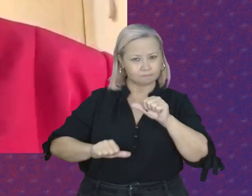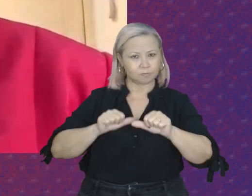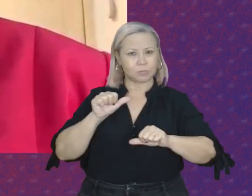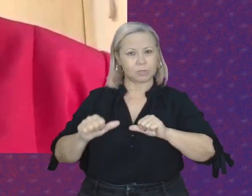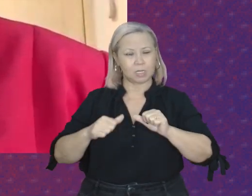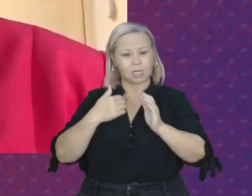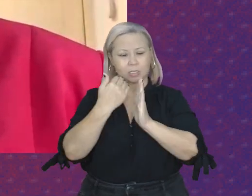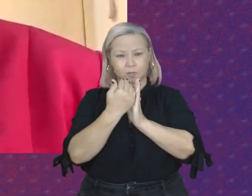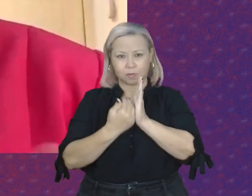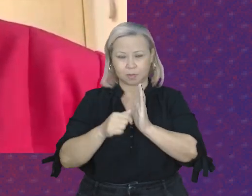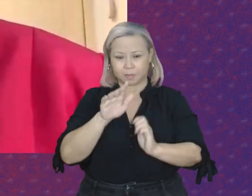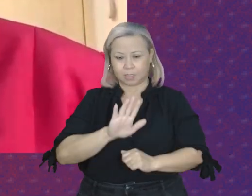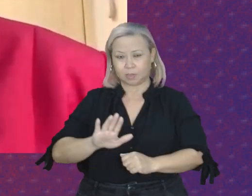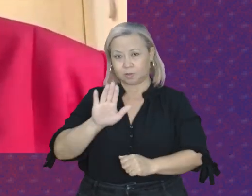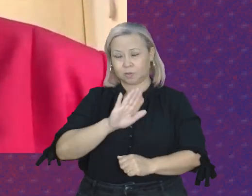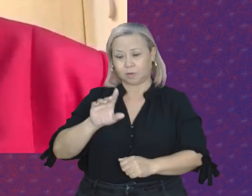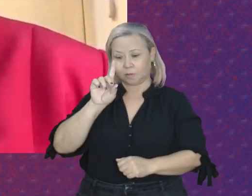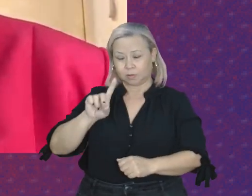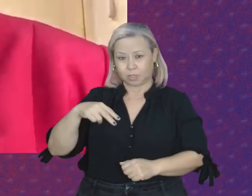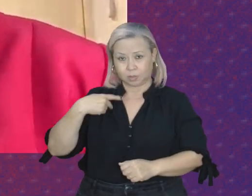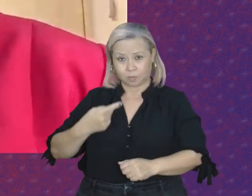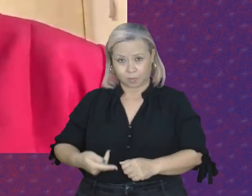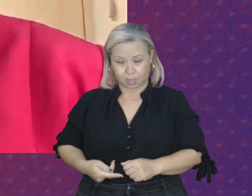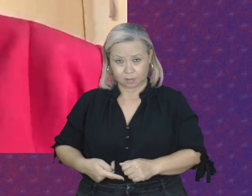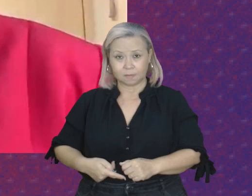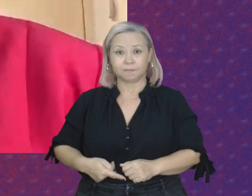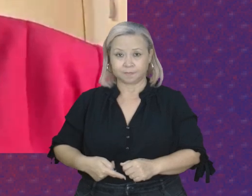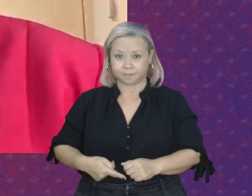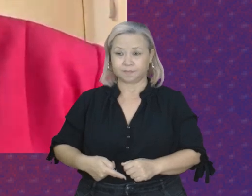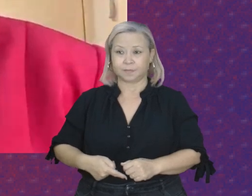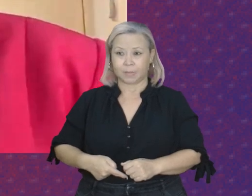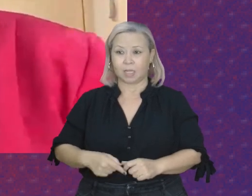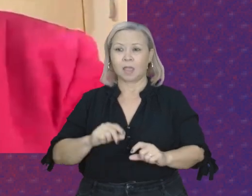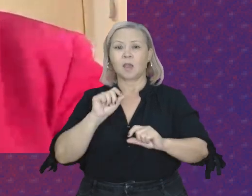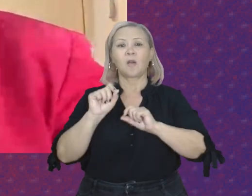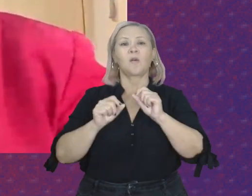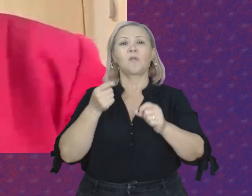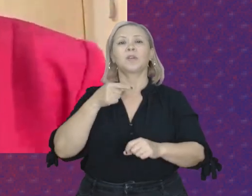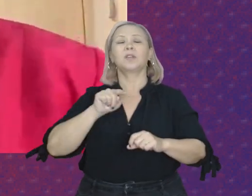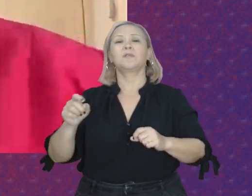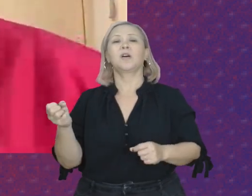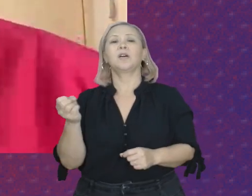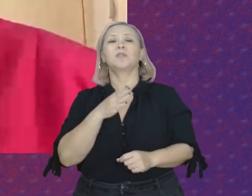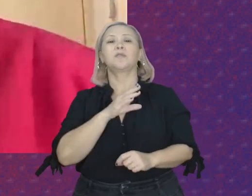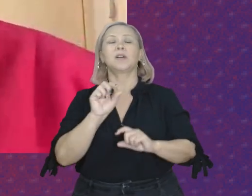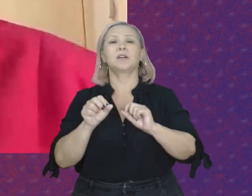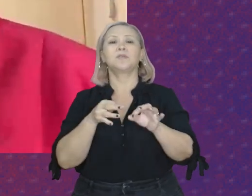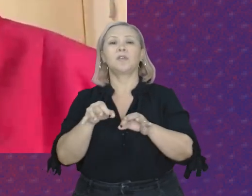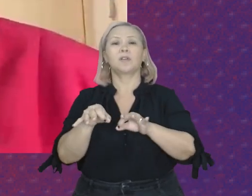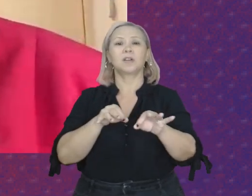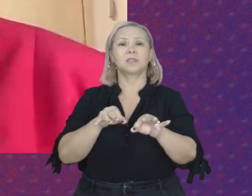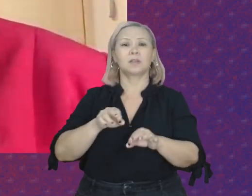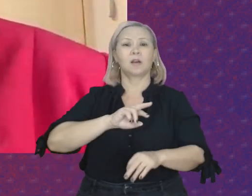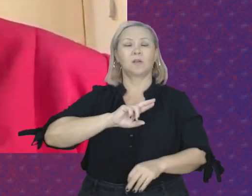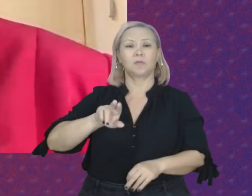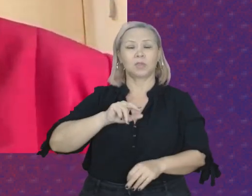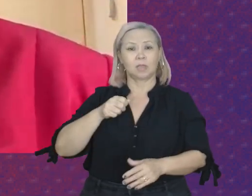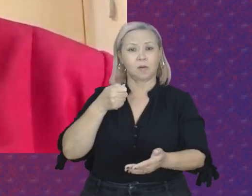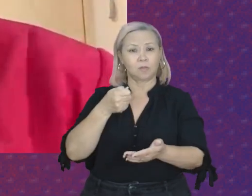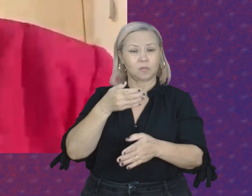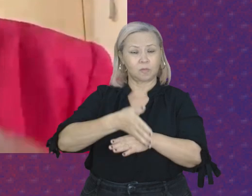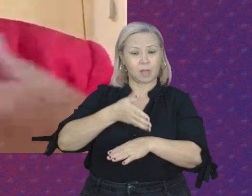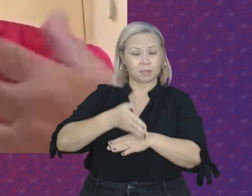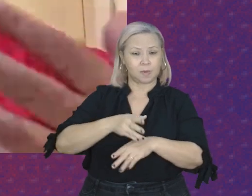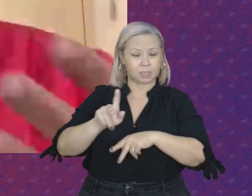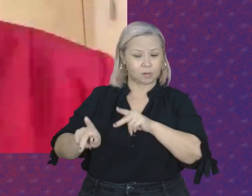Programa Nacional de Direitos Humanos, a versão 3, né, que a novidade foi a construção com ampla participação popular,